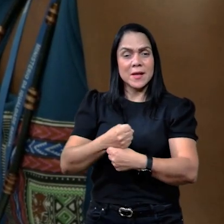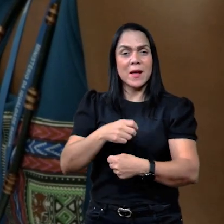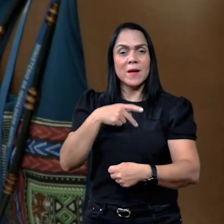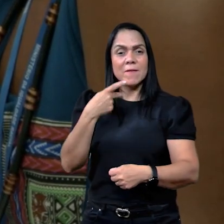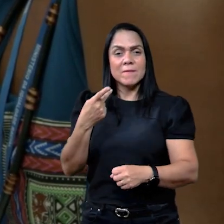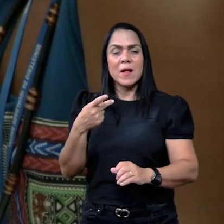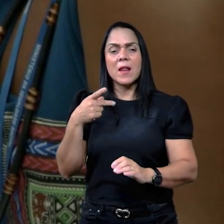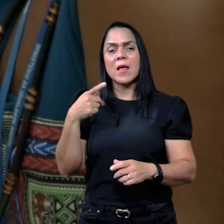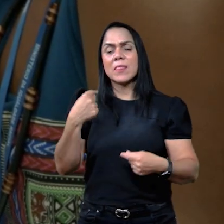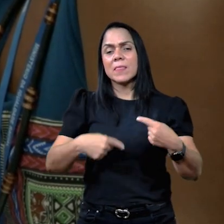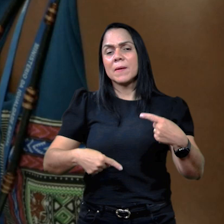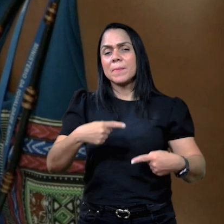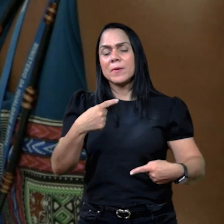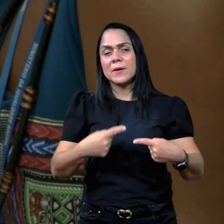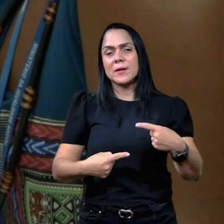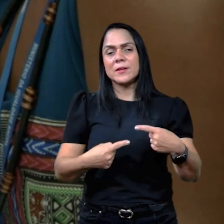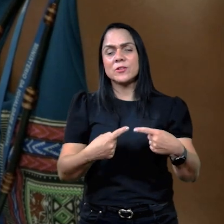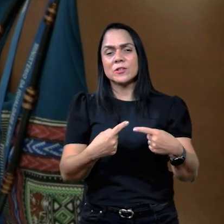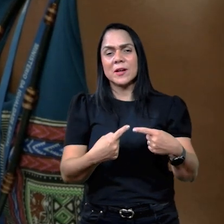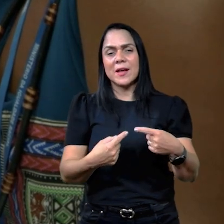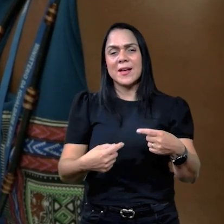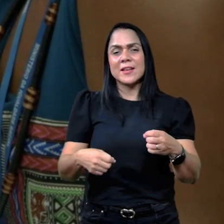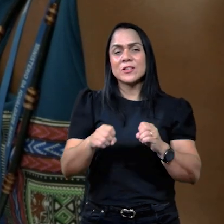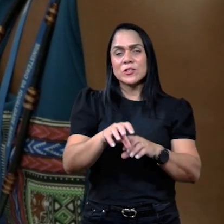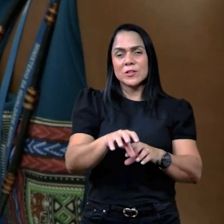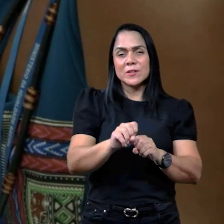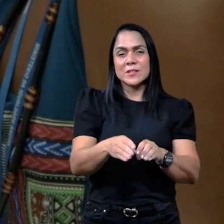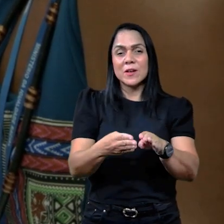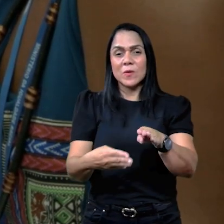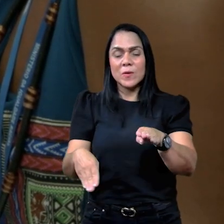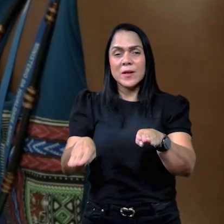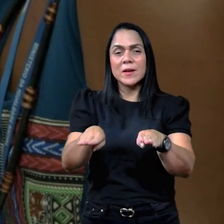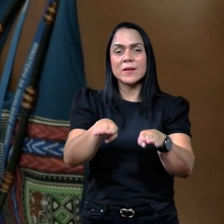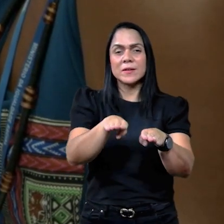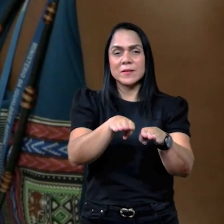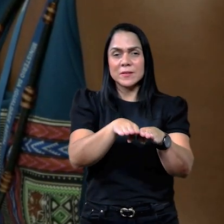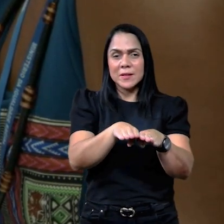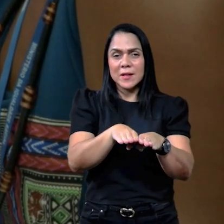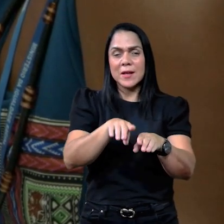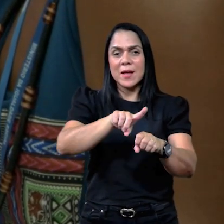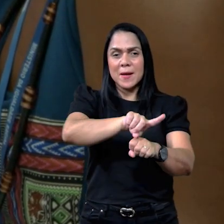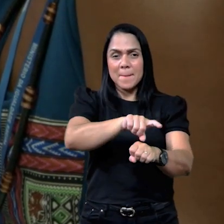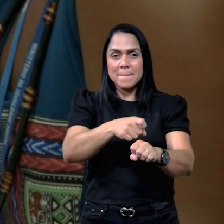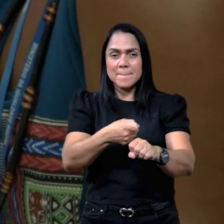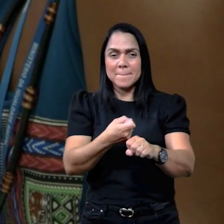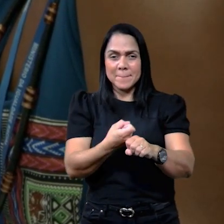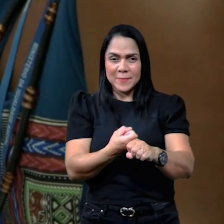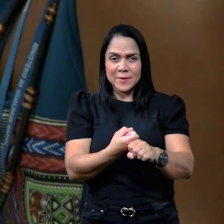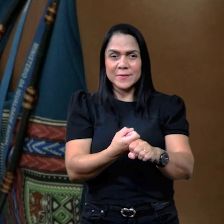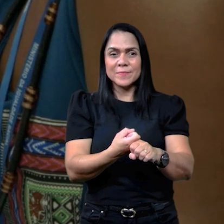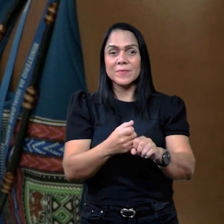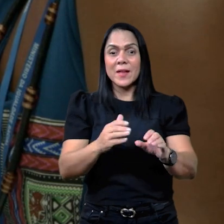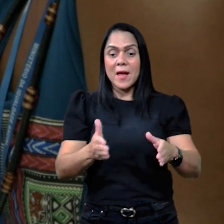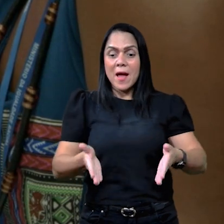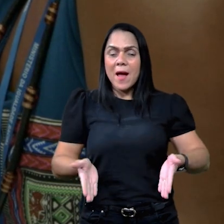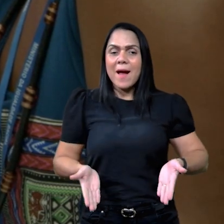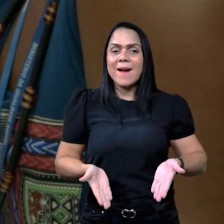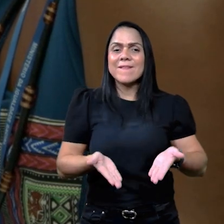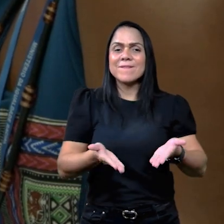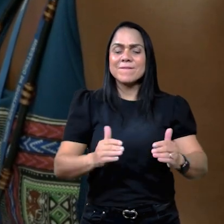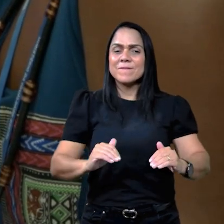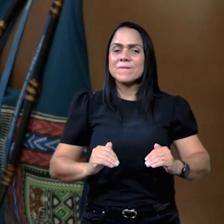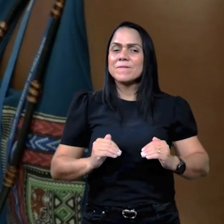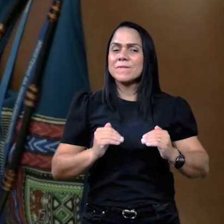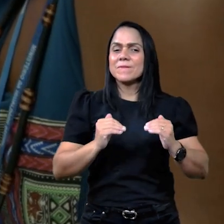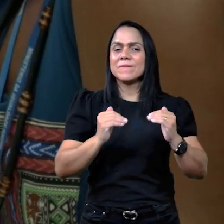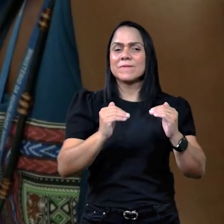sobre a Política Nacional de Equidade, Educação para as Relações Étnico-Raciais e Educação Escolar Quilombola, a PENERQ, ela é esse avanço